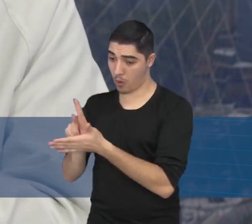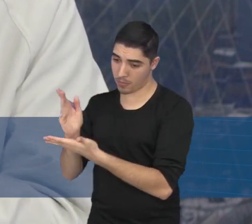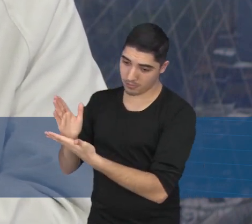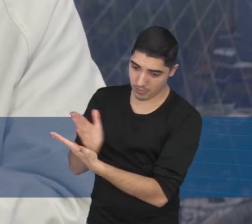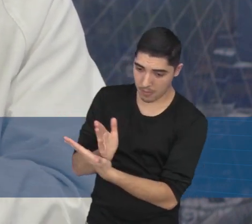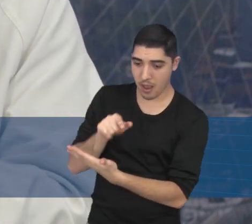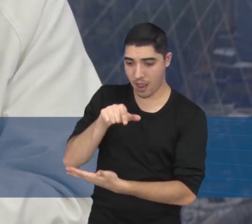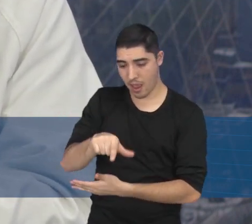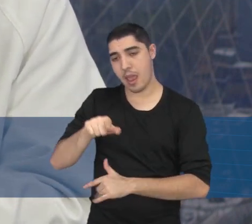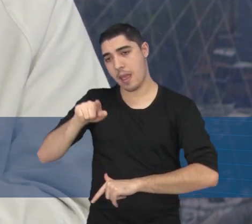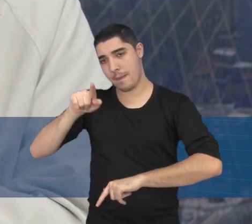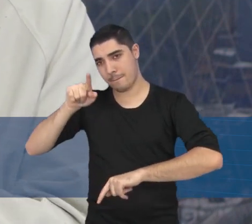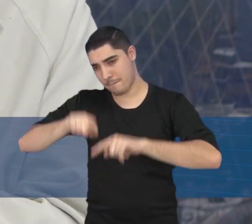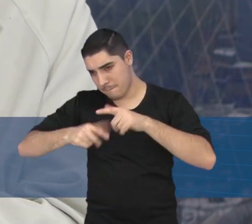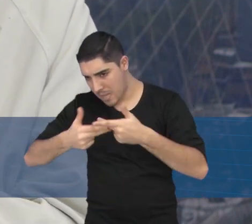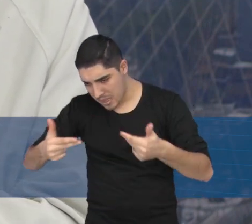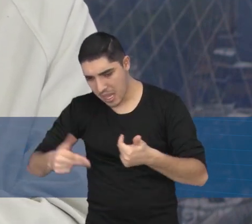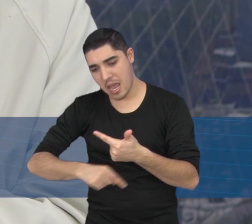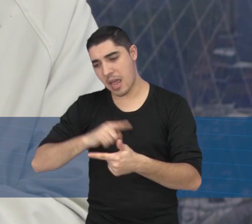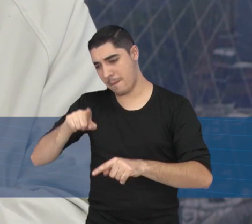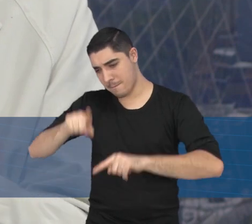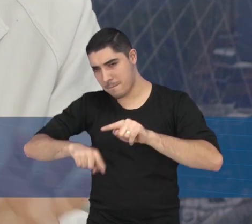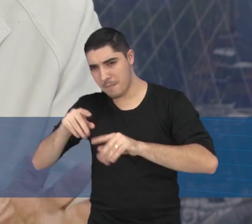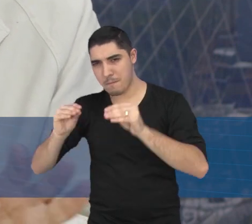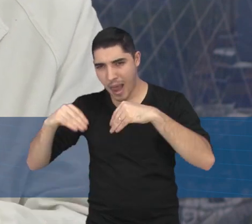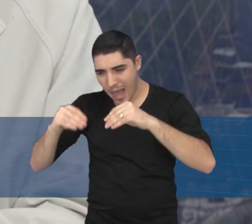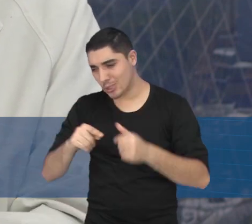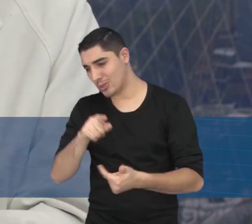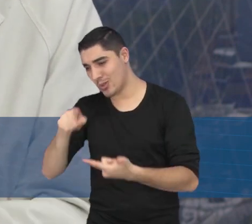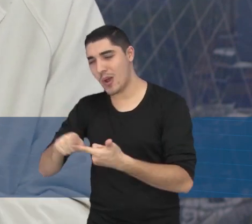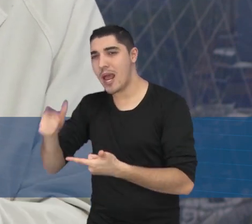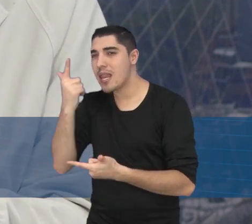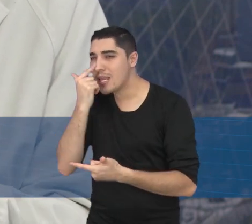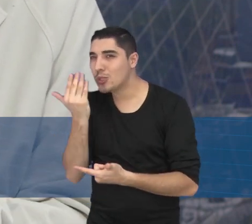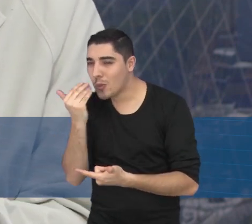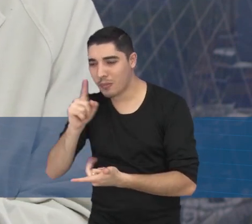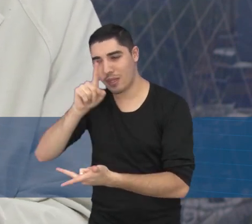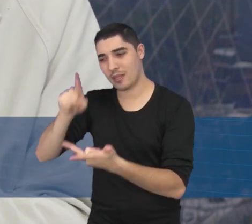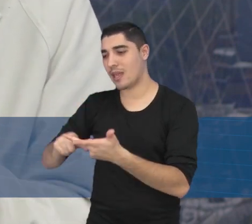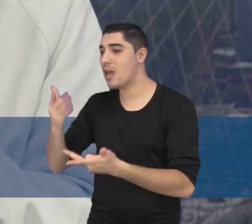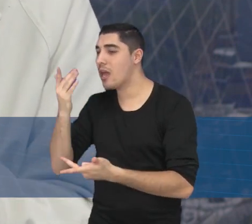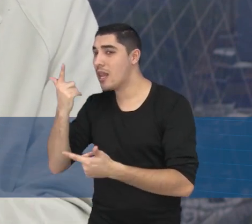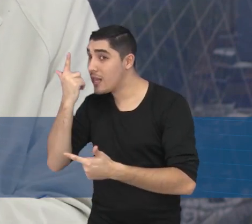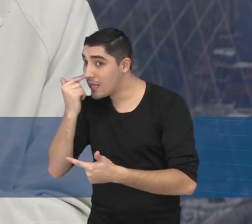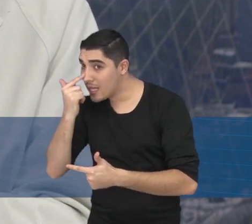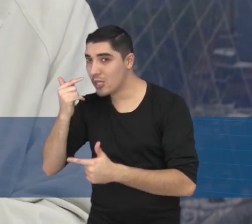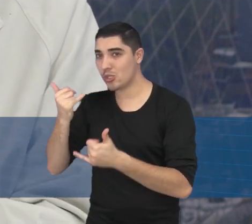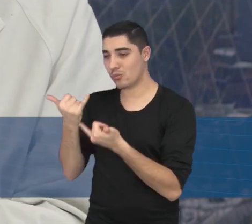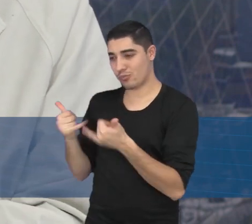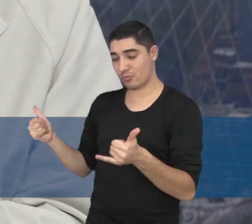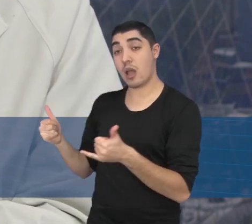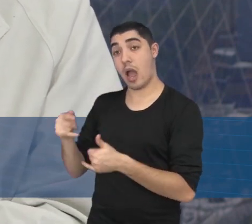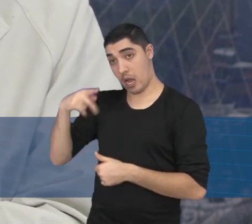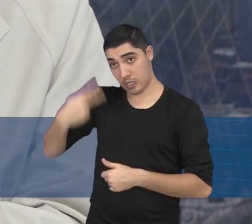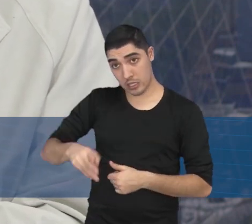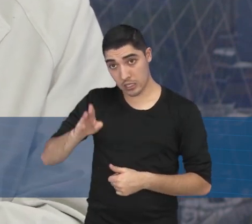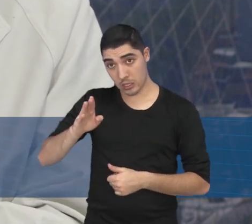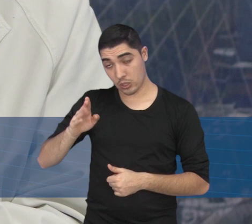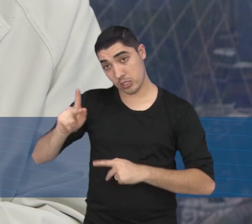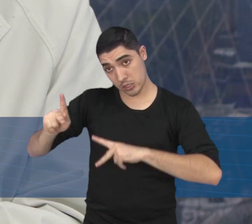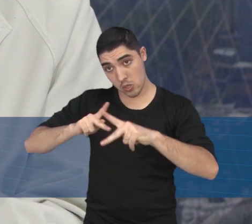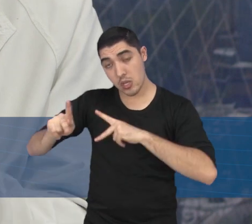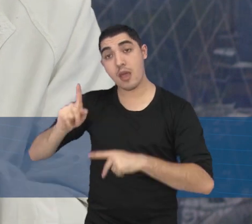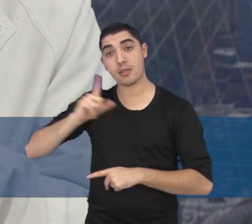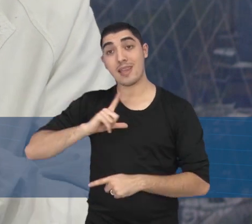produtos eletroeletrônicos como qualquer produto reciclável do lixo comum. A gente tem em São José dos Campos 100% da coleta